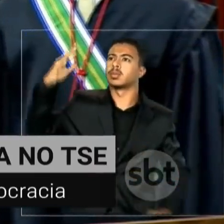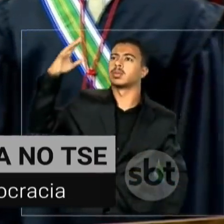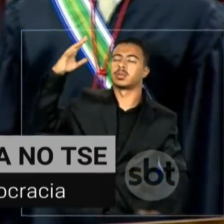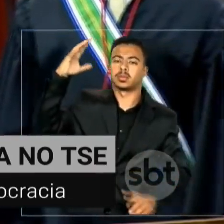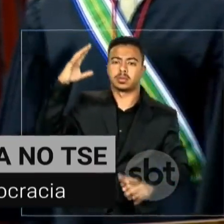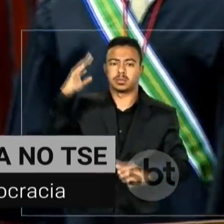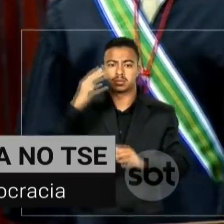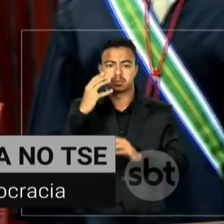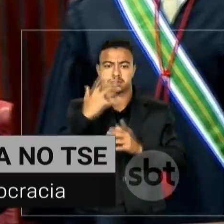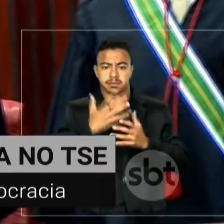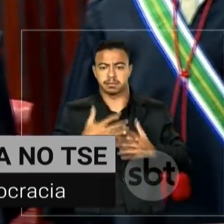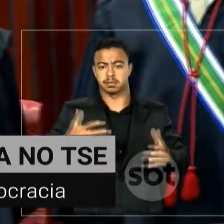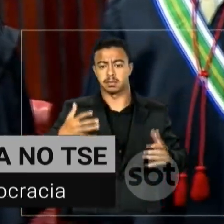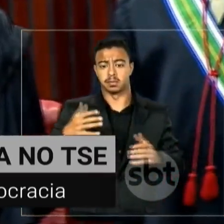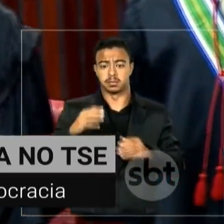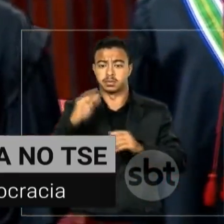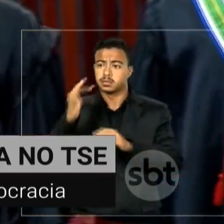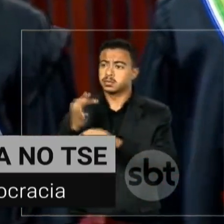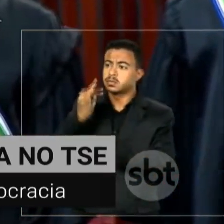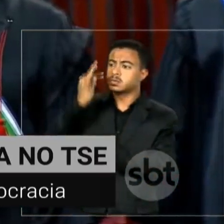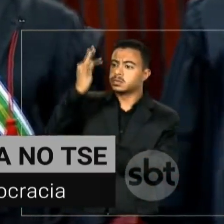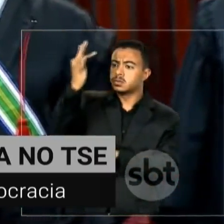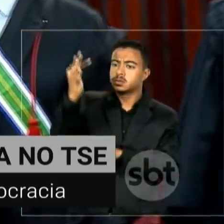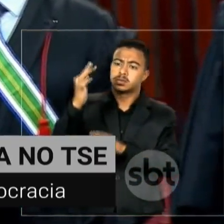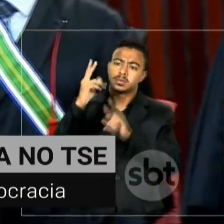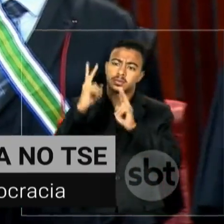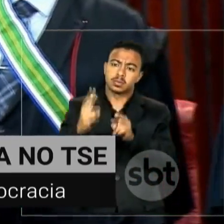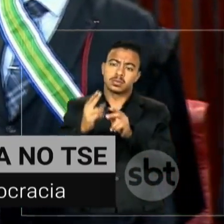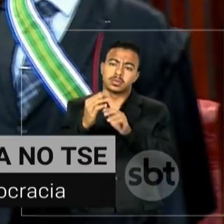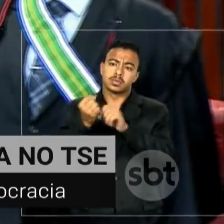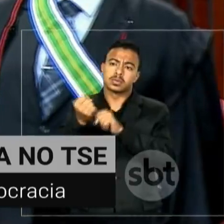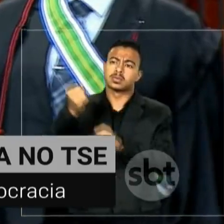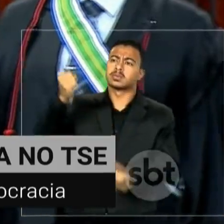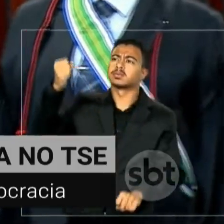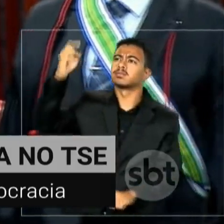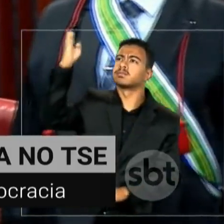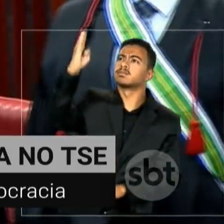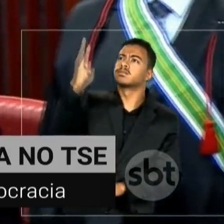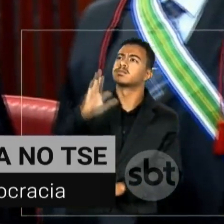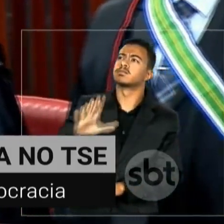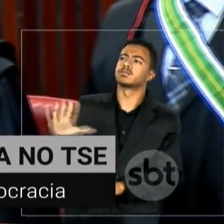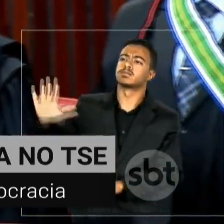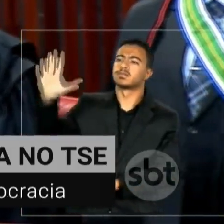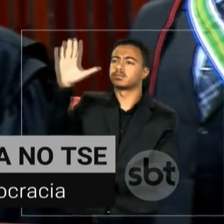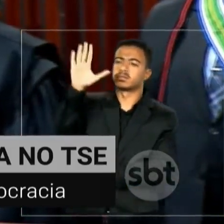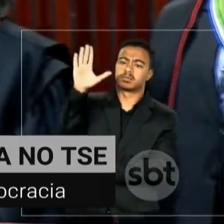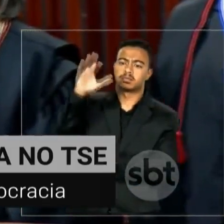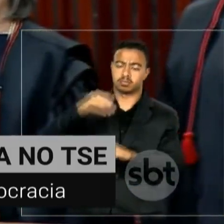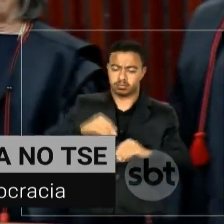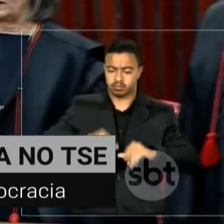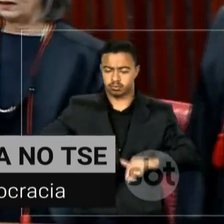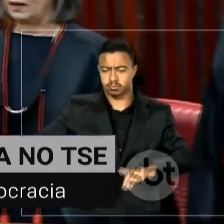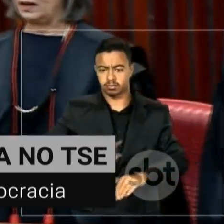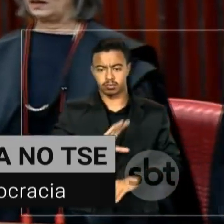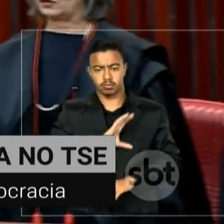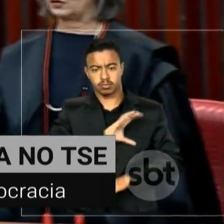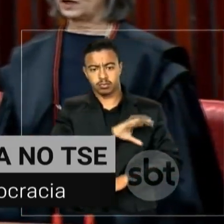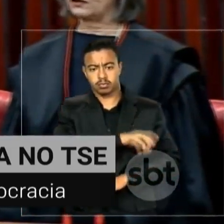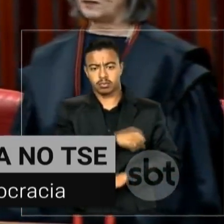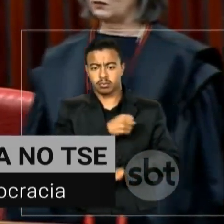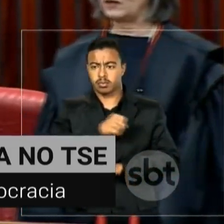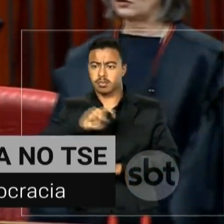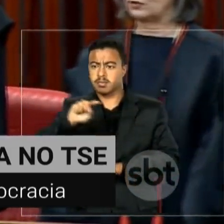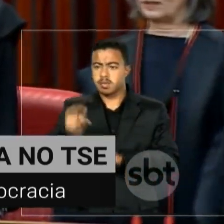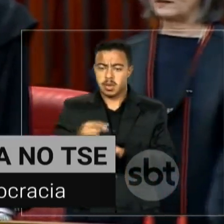Aires Brito e atuais membros da Suprema Corte, como o ministro Luiz Fux e o ministro Edson Fachin. Nos discursos